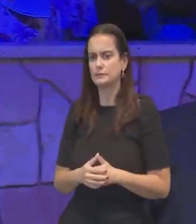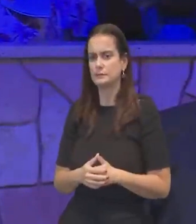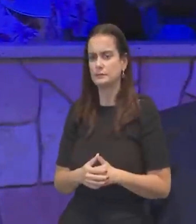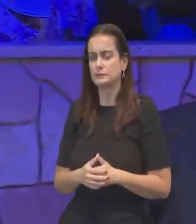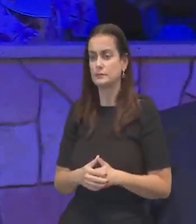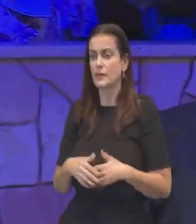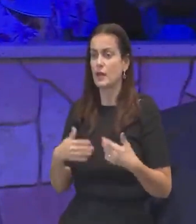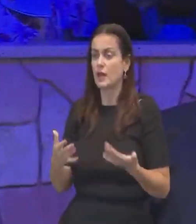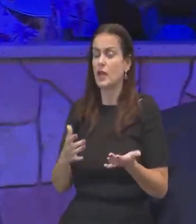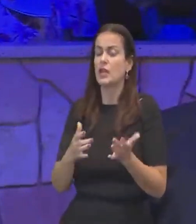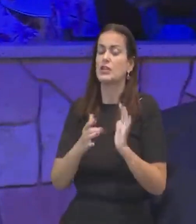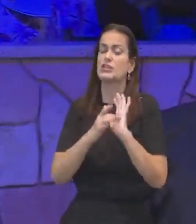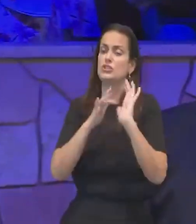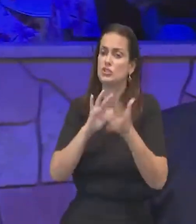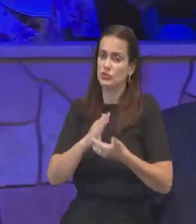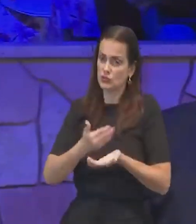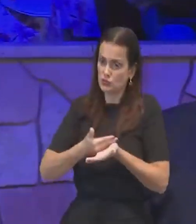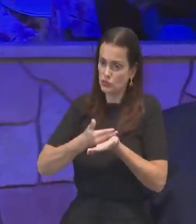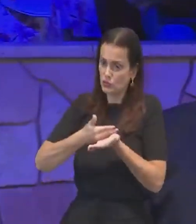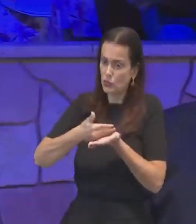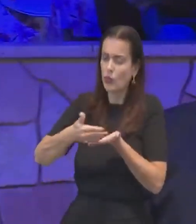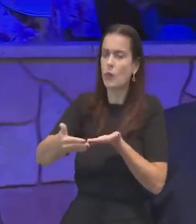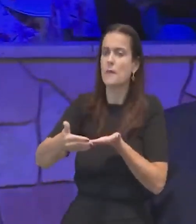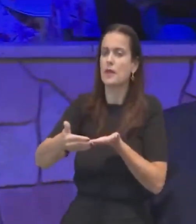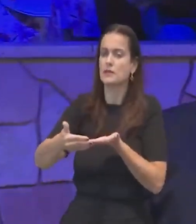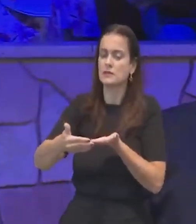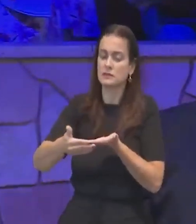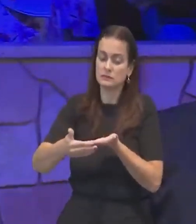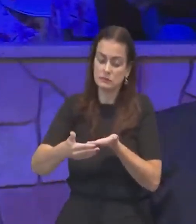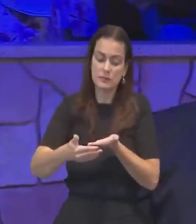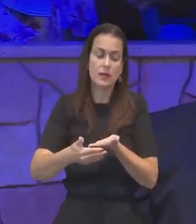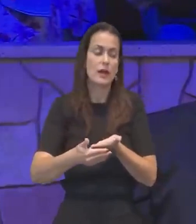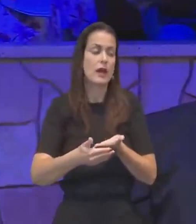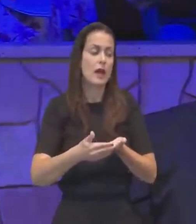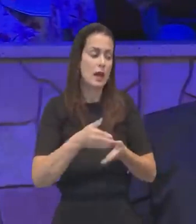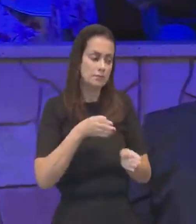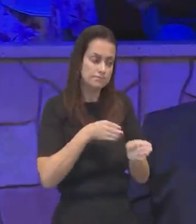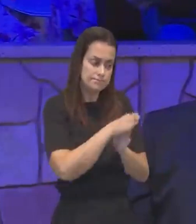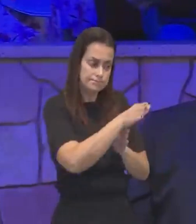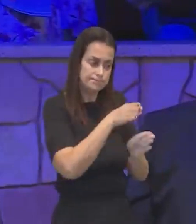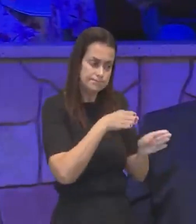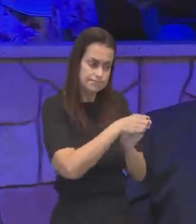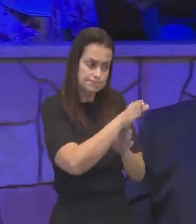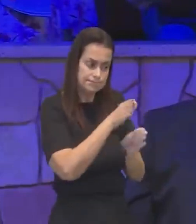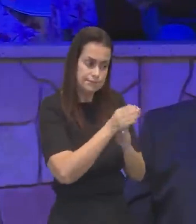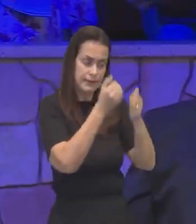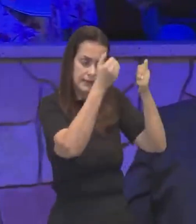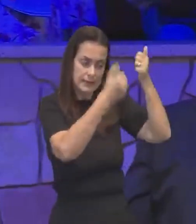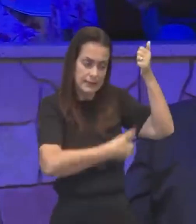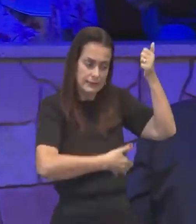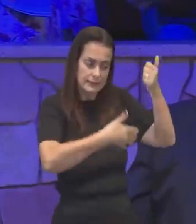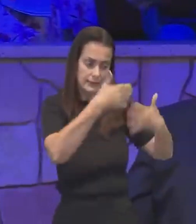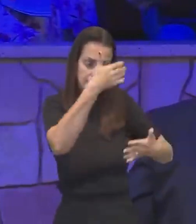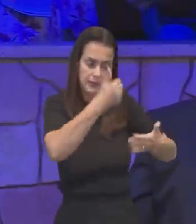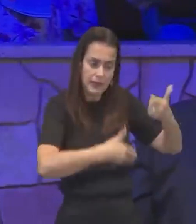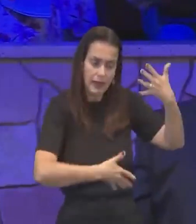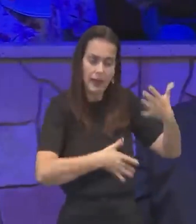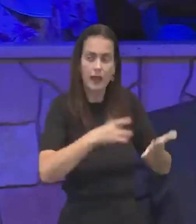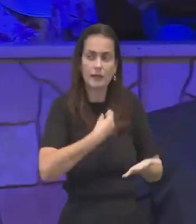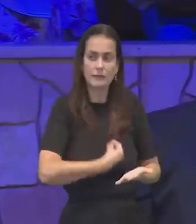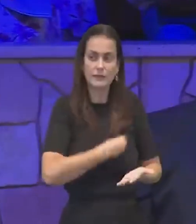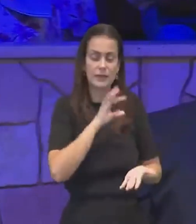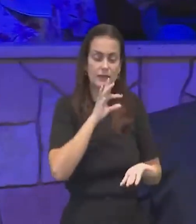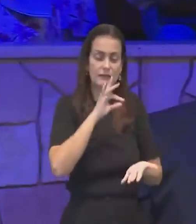E Jesus começa então a tentar trazer essa mulher para essa realidade espiritual, para que ela pudesse então dar